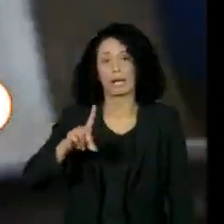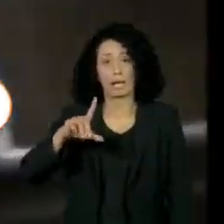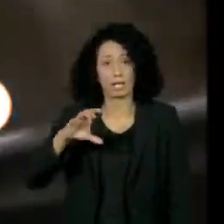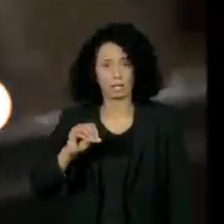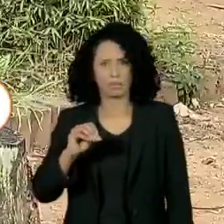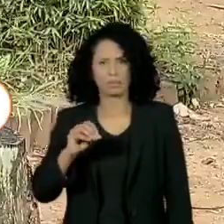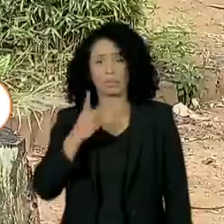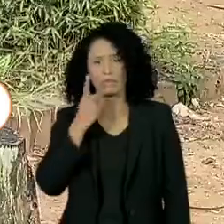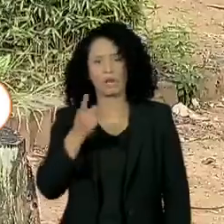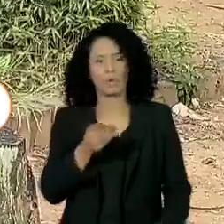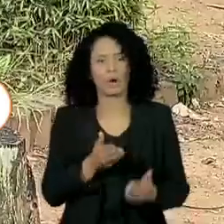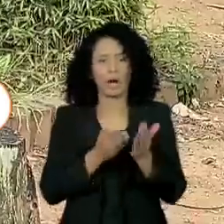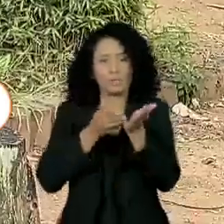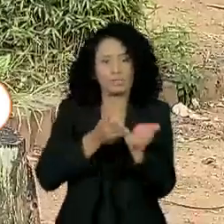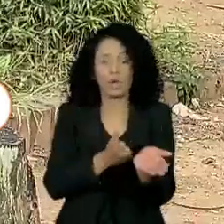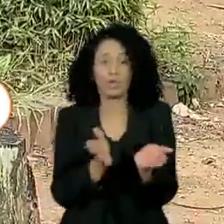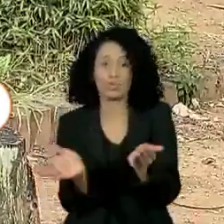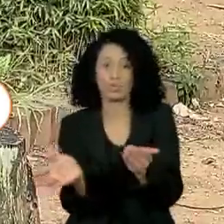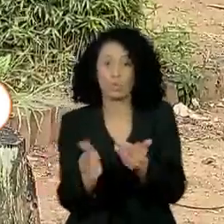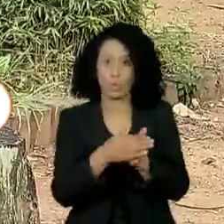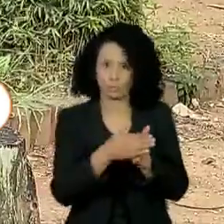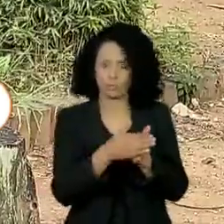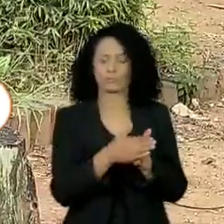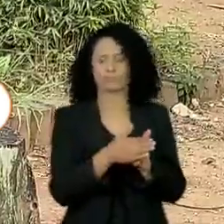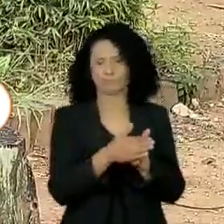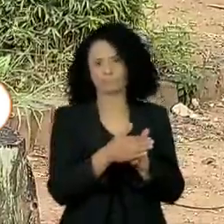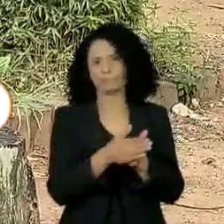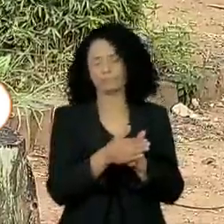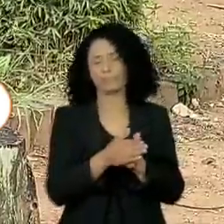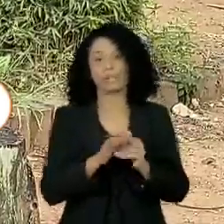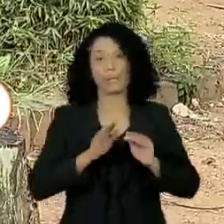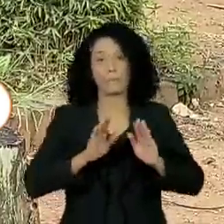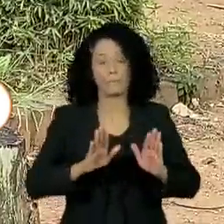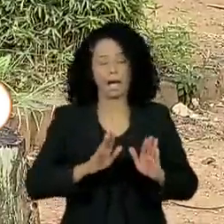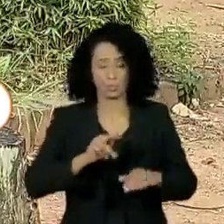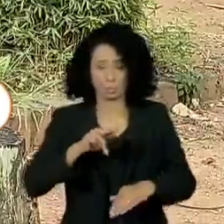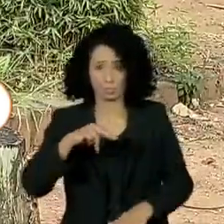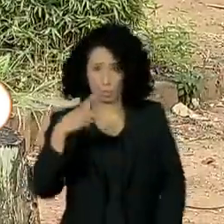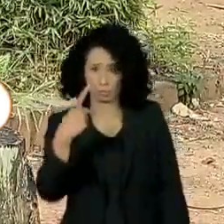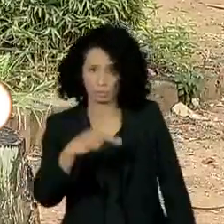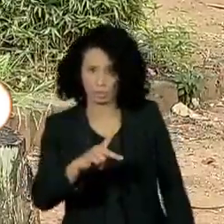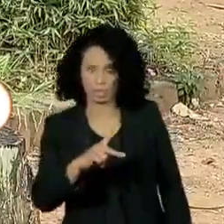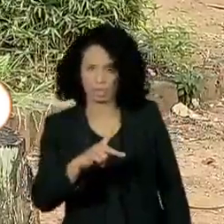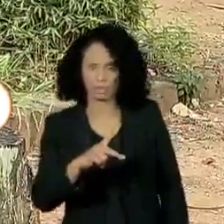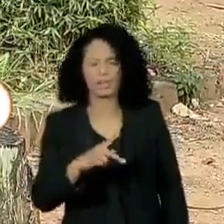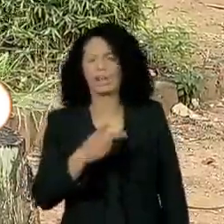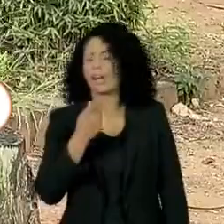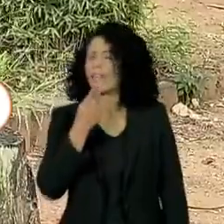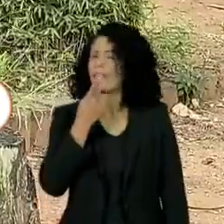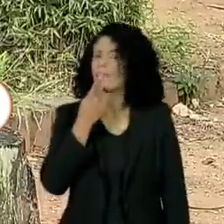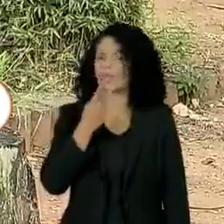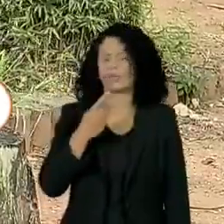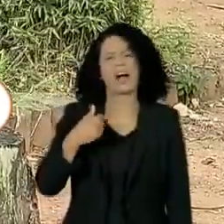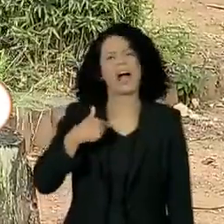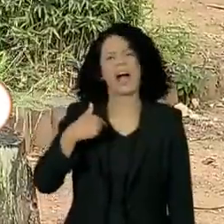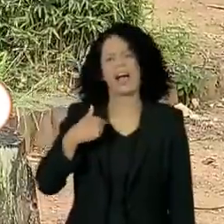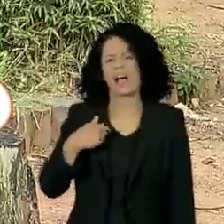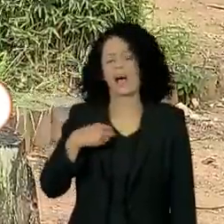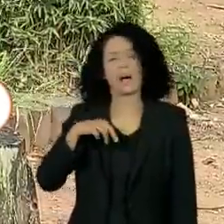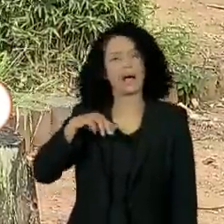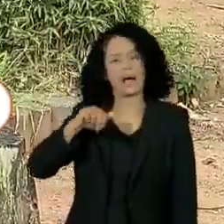ao contar os copos e os demais indícios do crime já o irmão do Amarildo ozinei ele segue negando qualquer participação